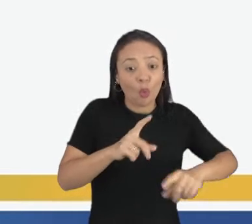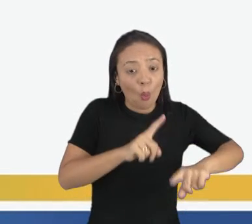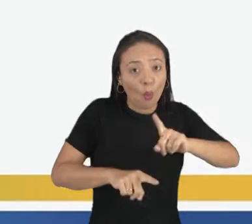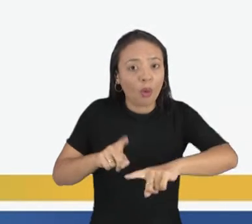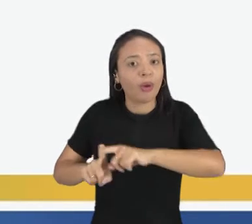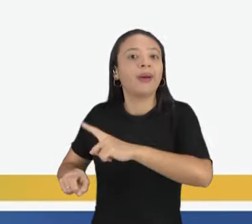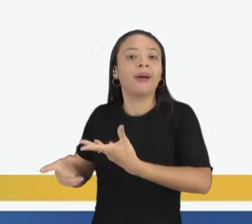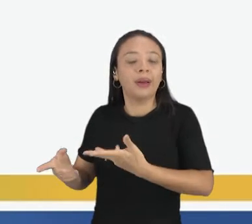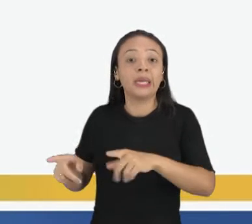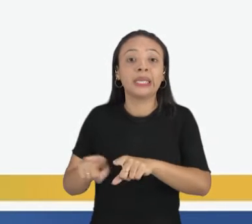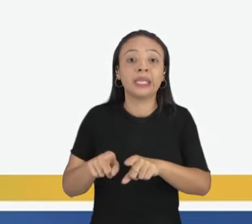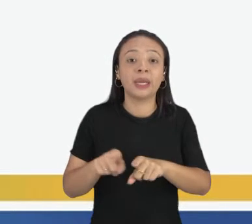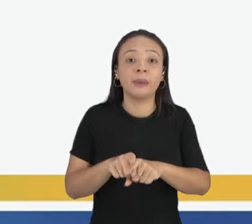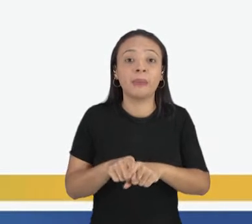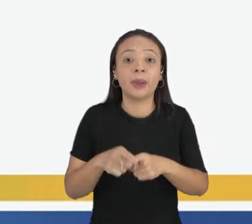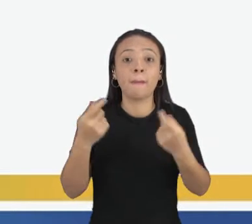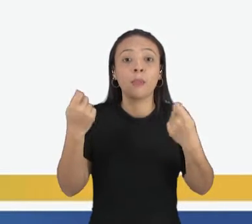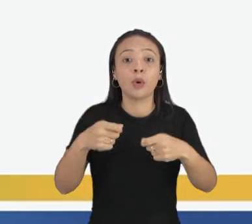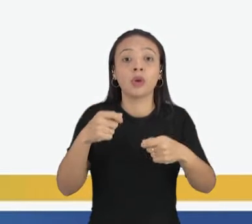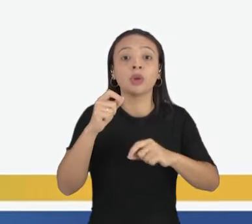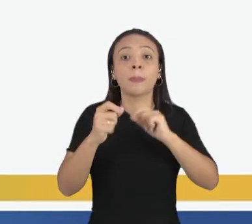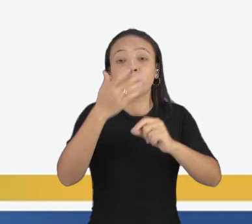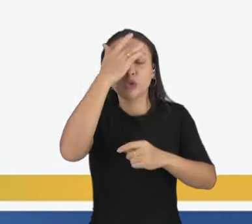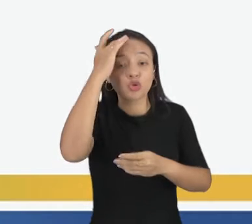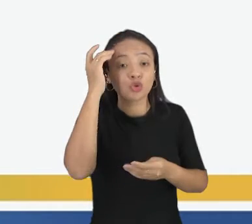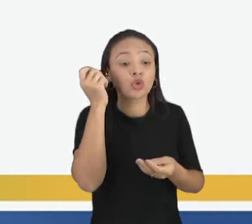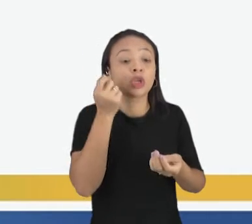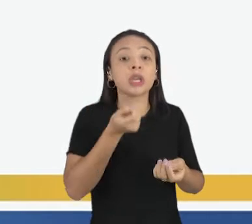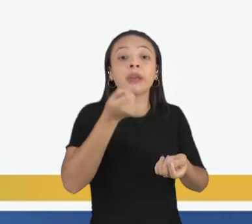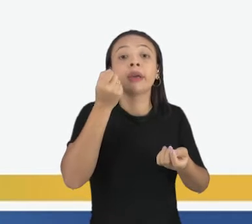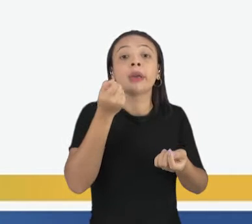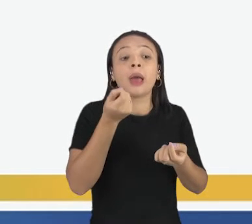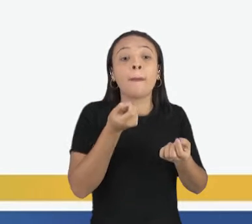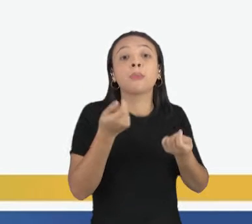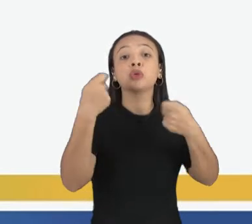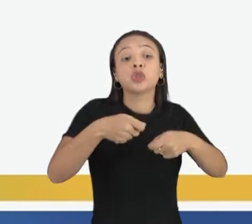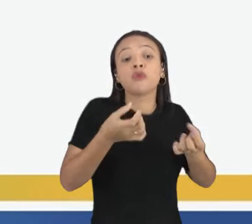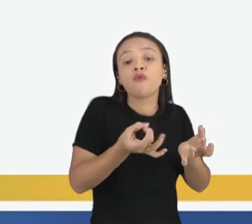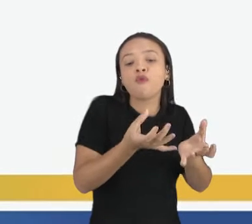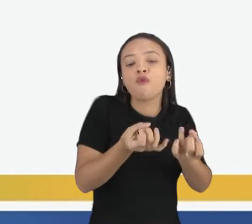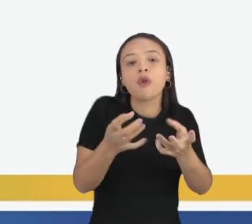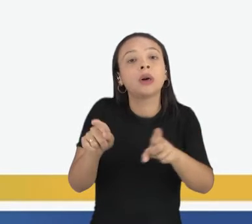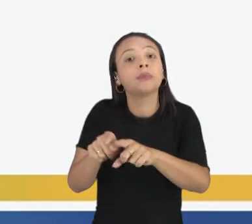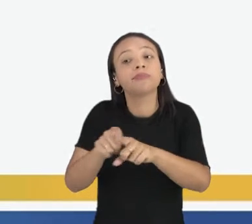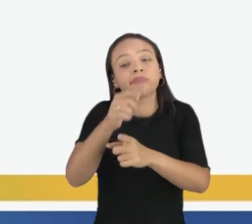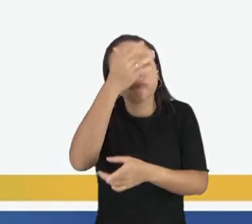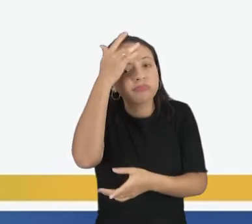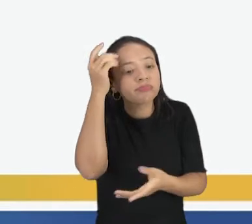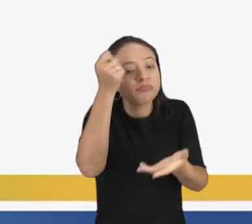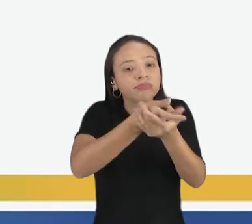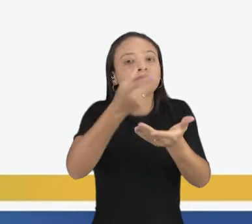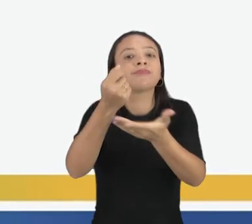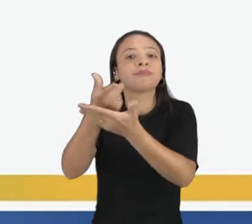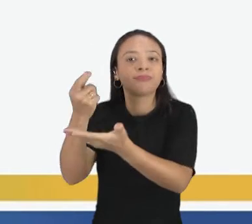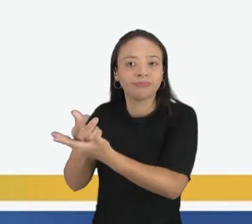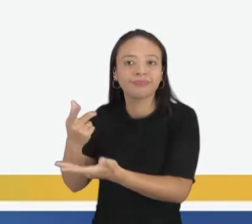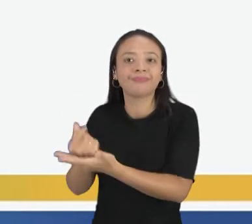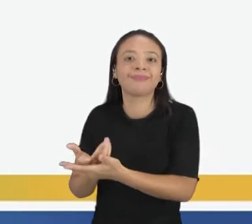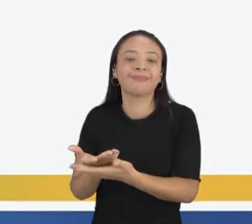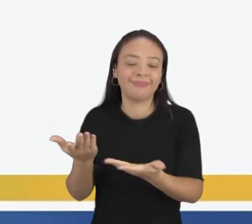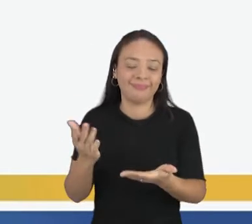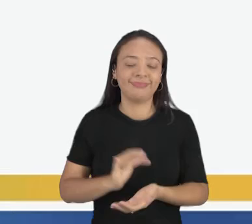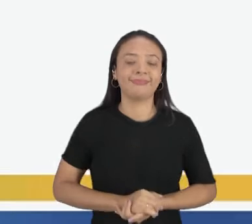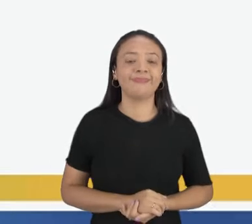e também mercado consumidor, então, para vender esses produtos, essas mercadorias. Então, a gente vai ter essa corrida,